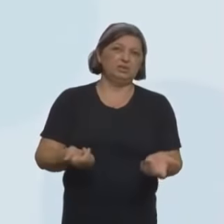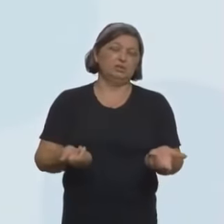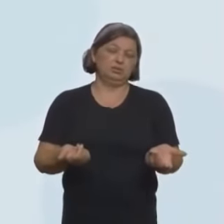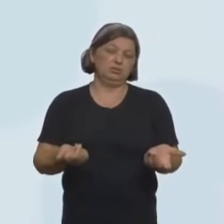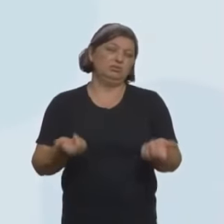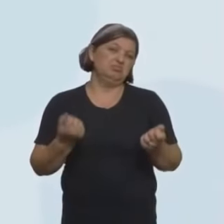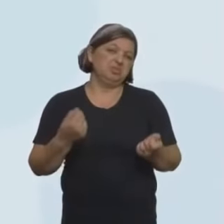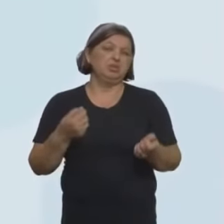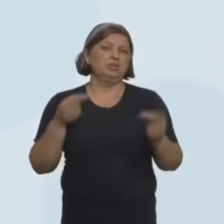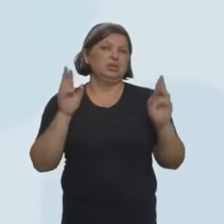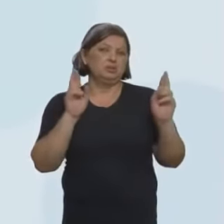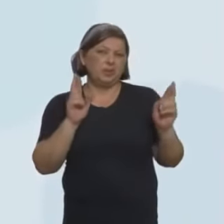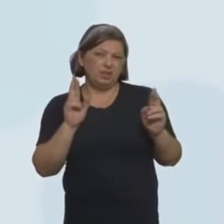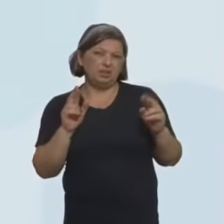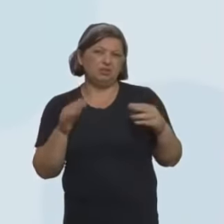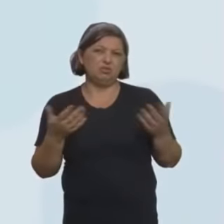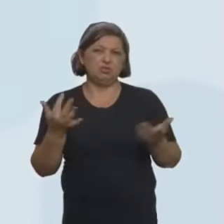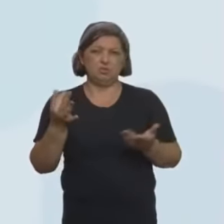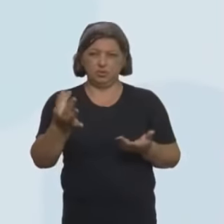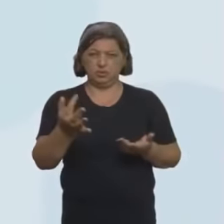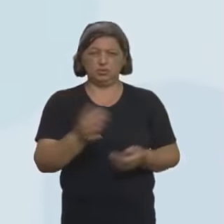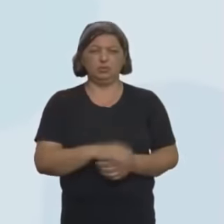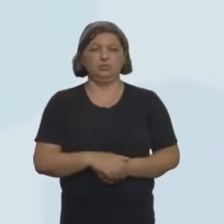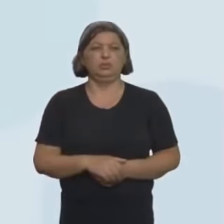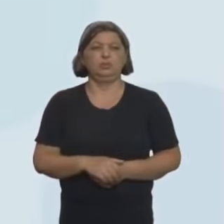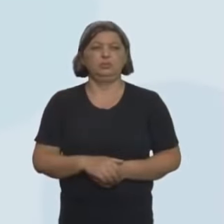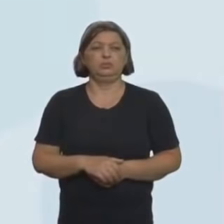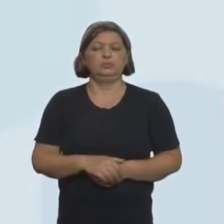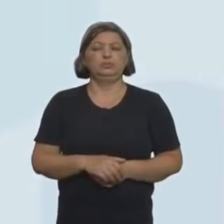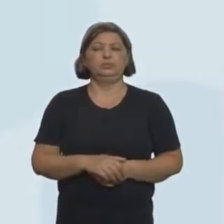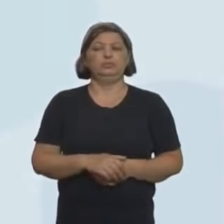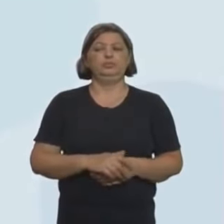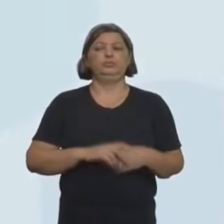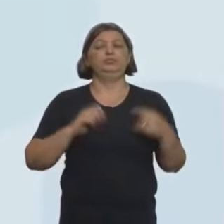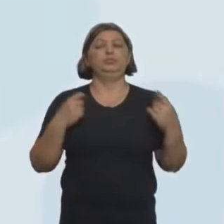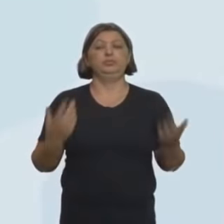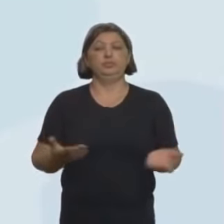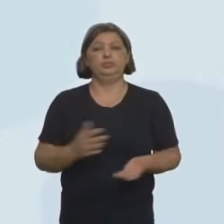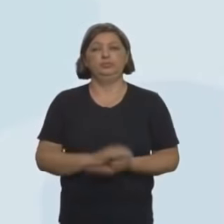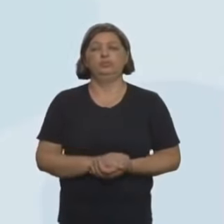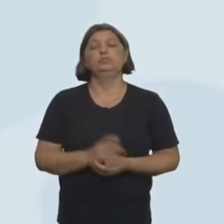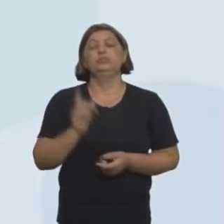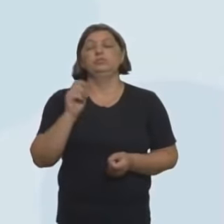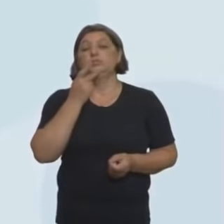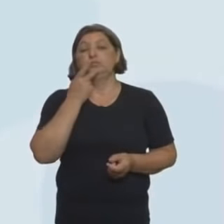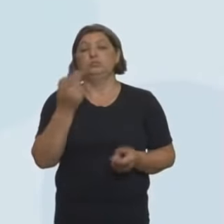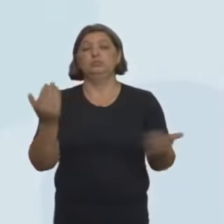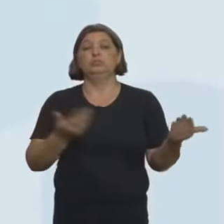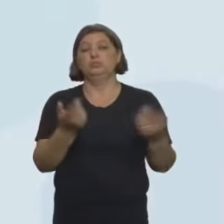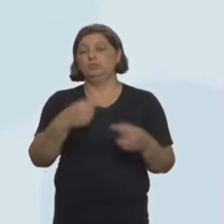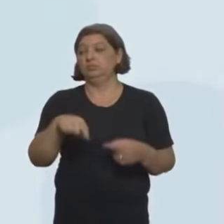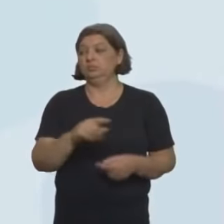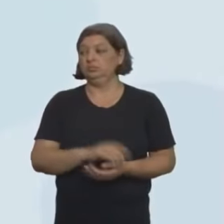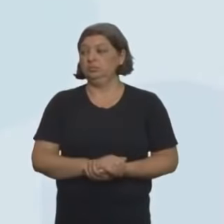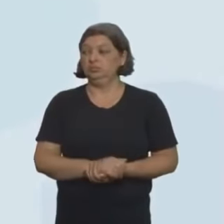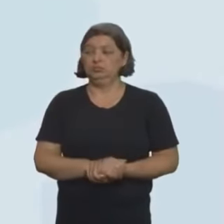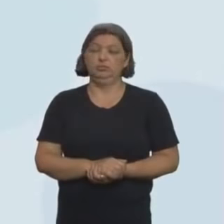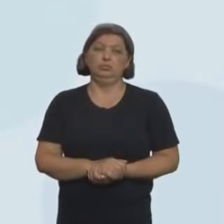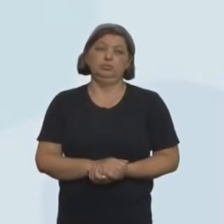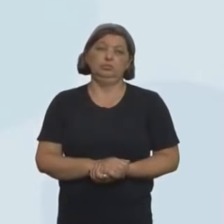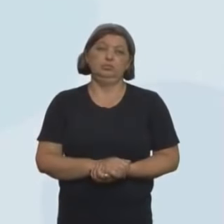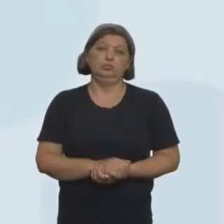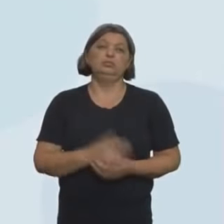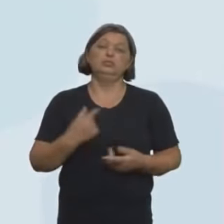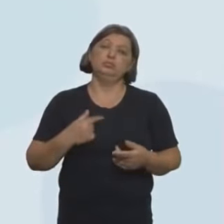ou expectativas, né? São muitas referências, mas o que a gente pode falar para vocês em termos né, de curto a